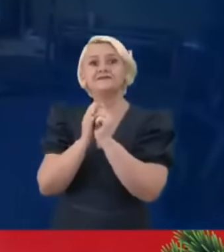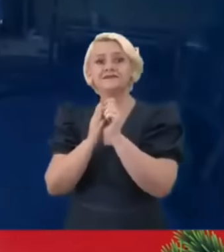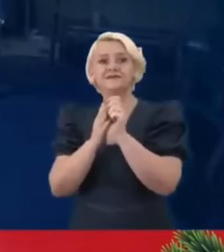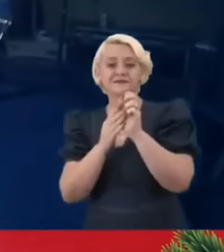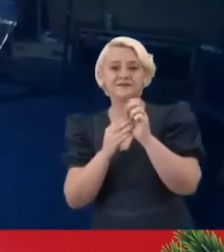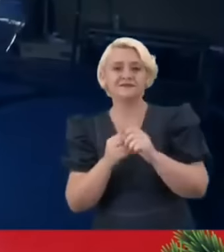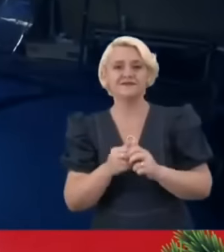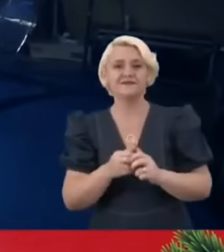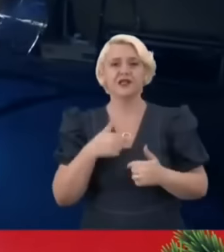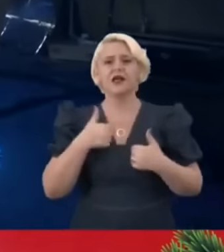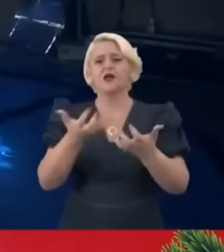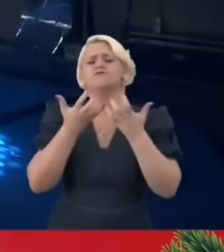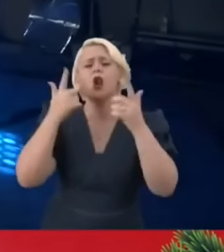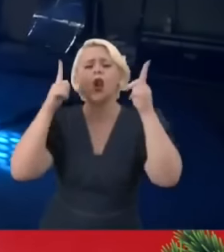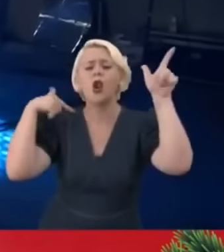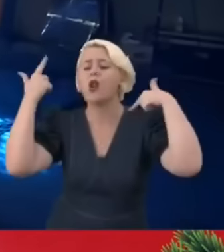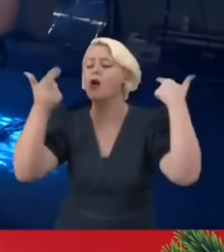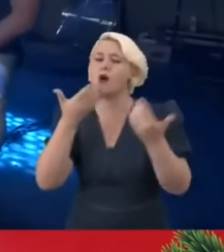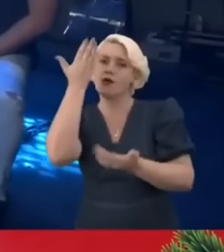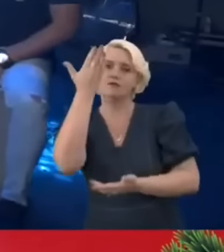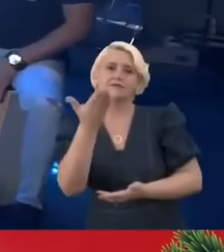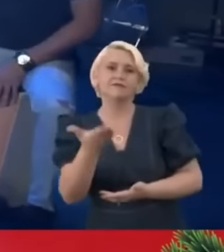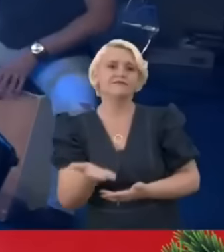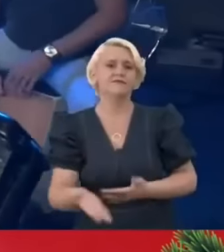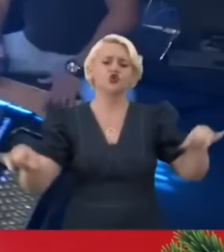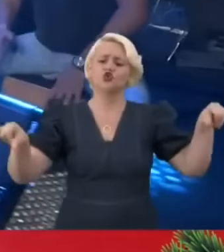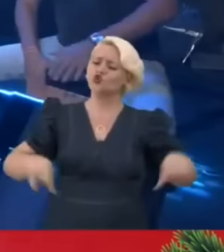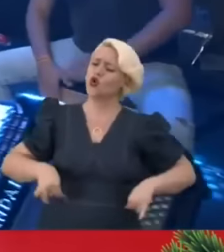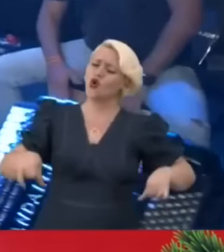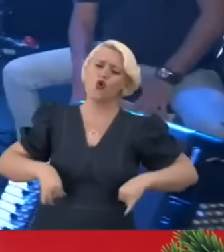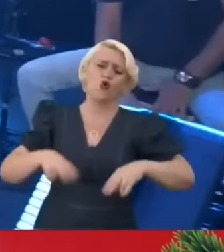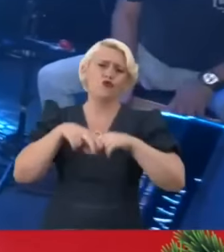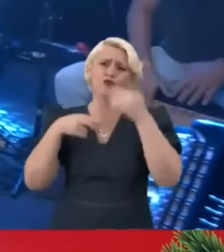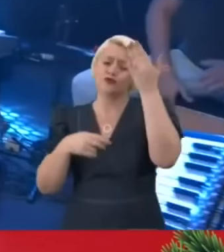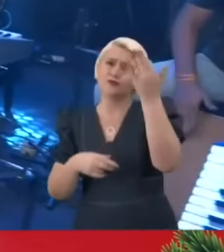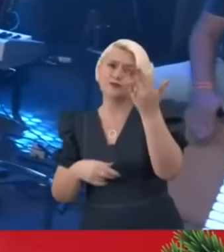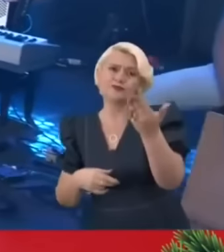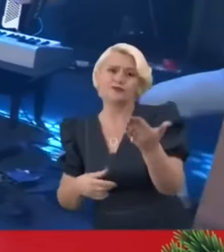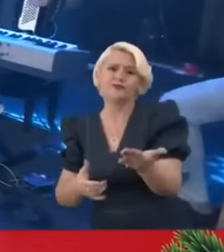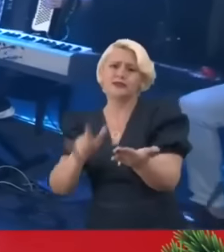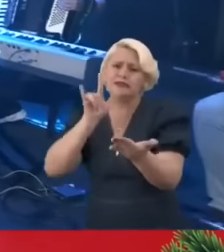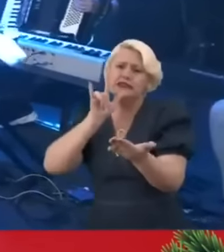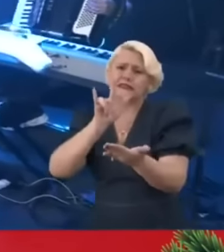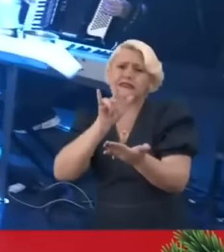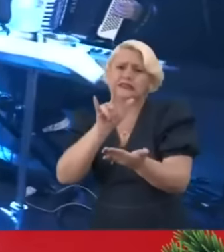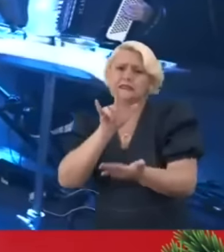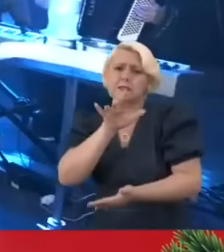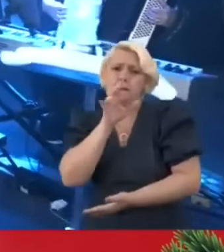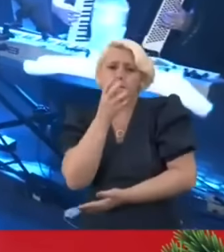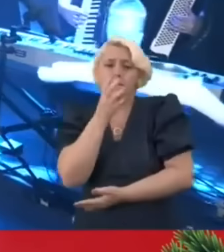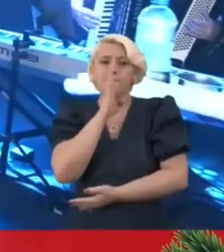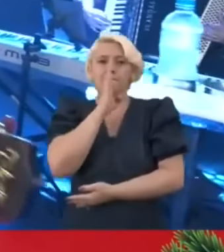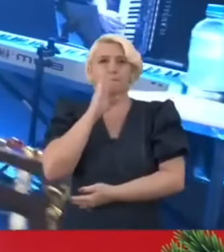Sou louco por ti, eu sopro por ti, te amo em